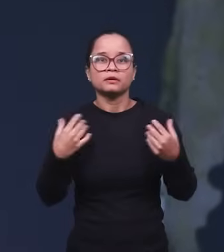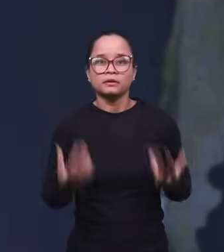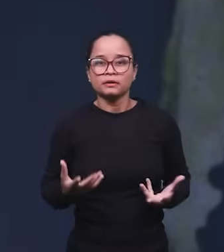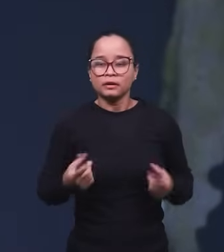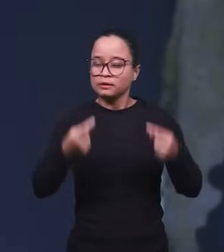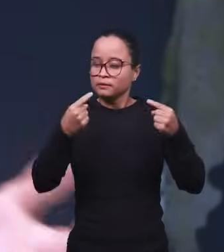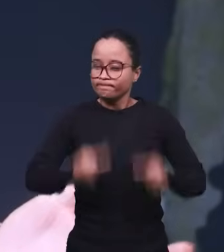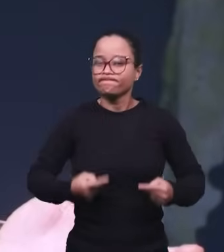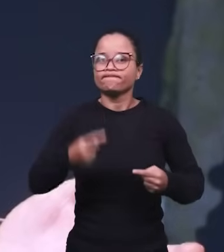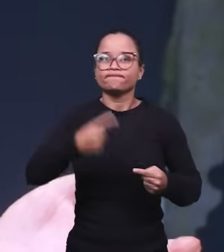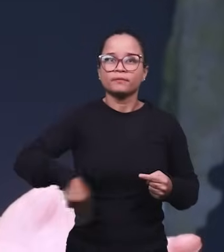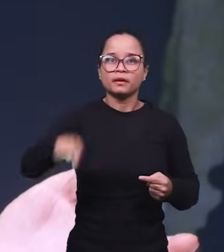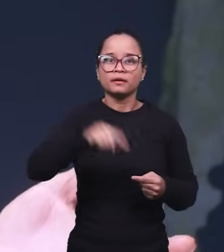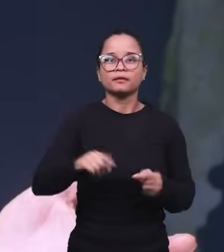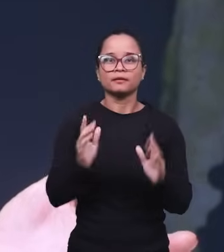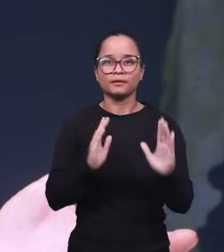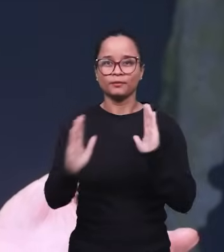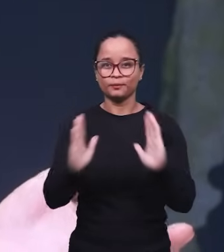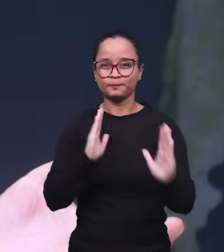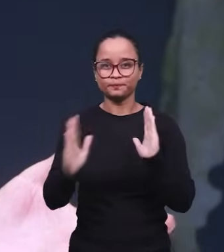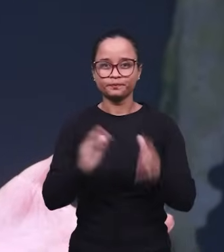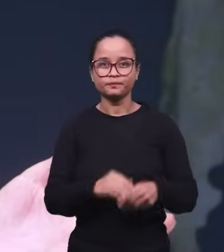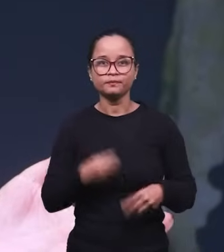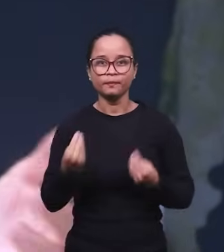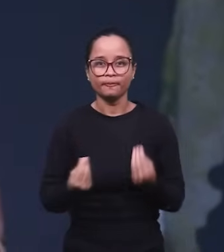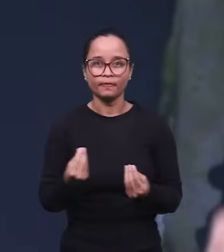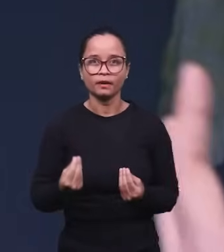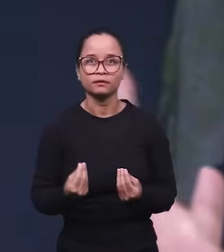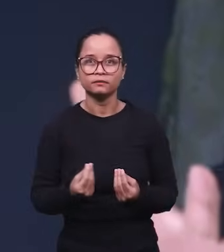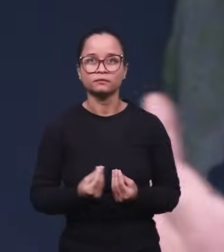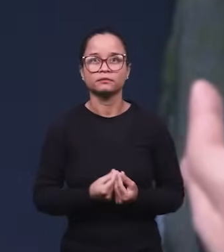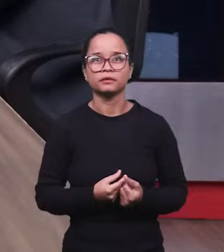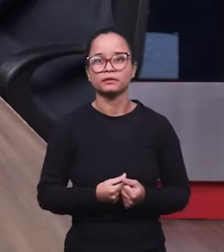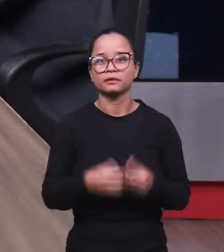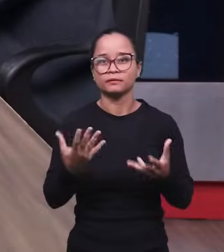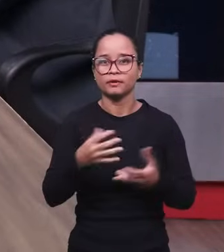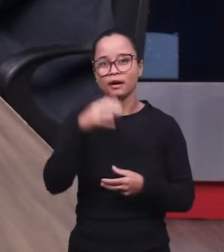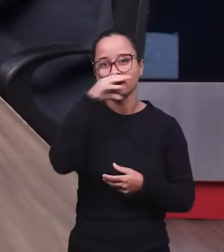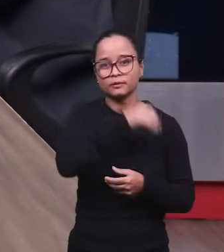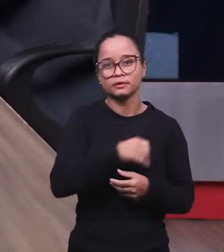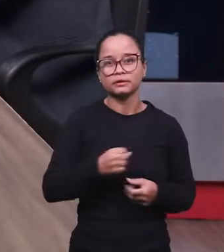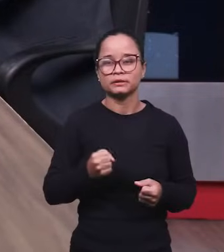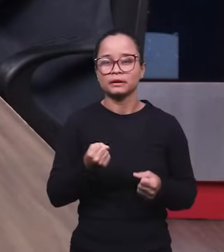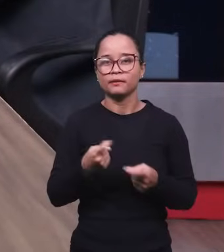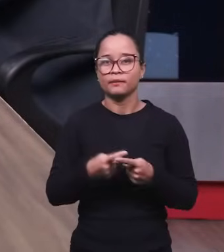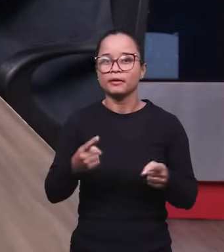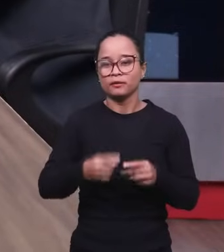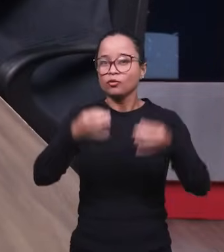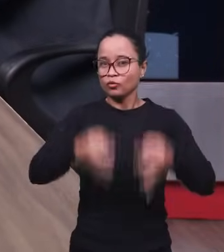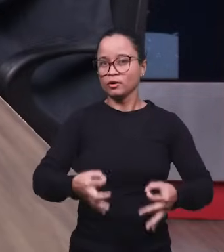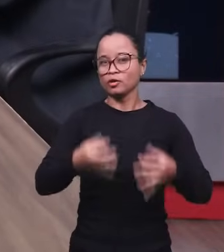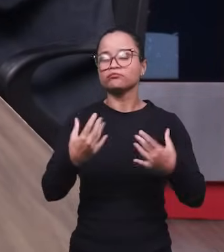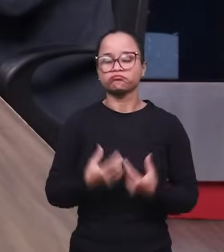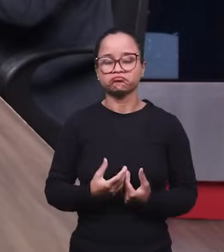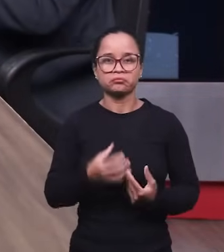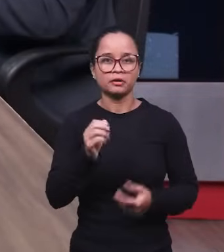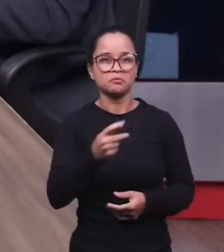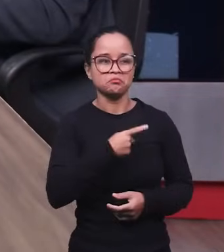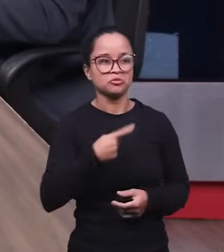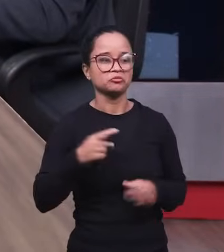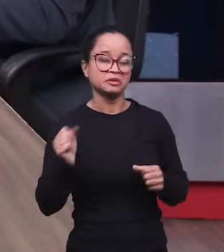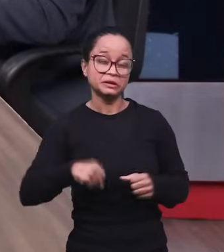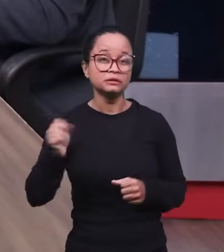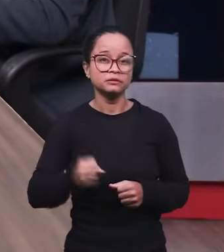Isso, ou seja, era um desafio para nós na época, né? Foi um recurso, digamos, provisório, né, pastor? Mas que funcionou, deu certo. Mas que funcionou, né?